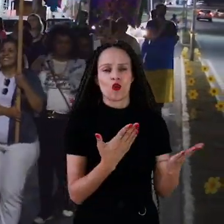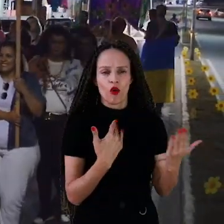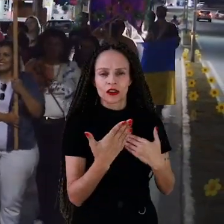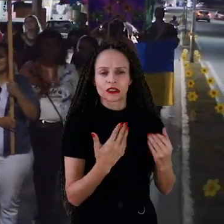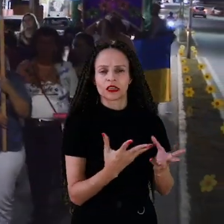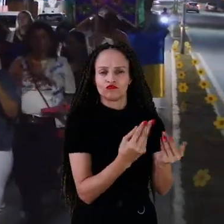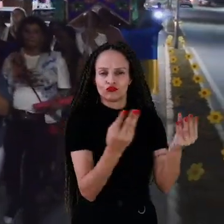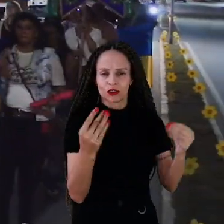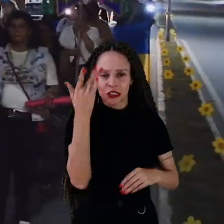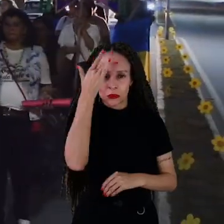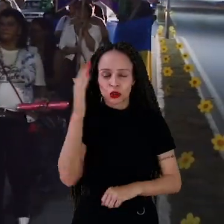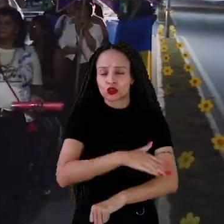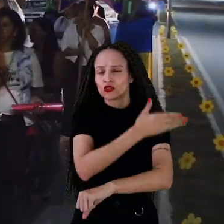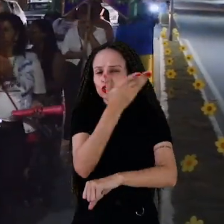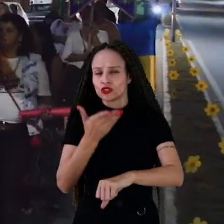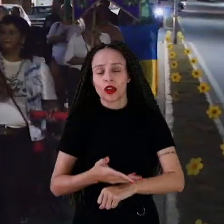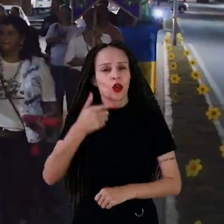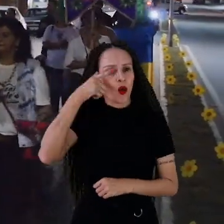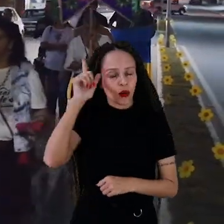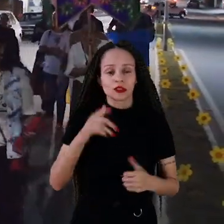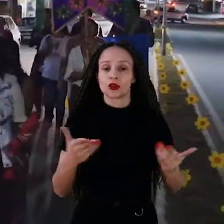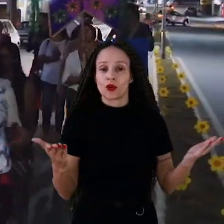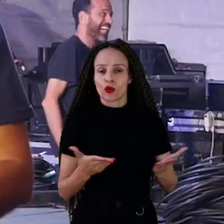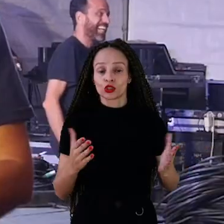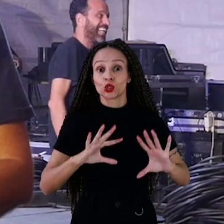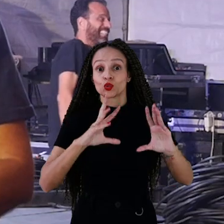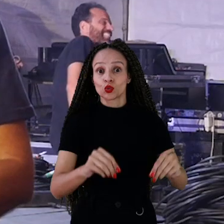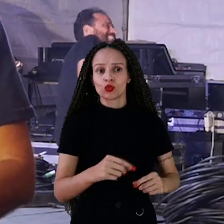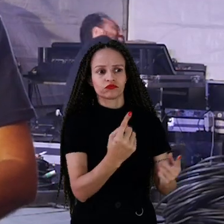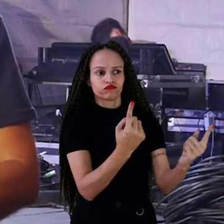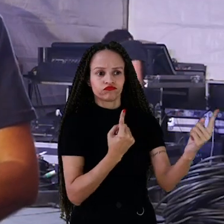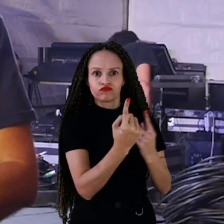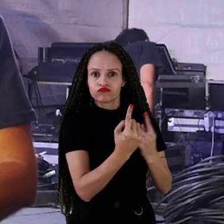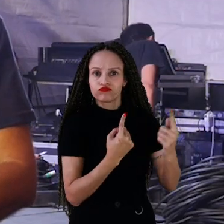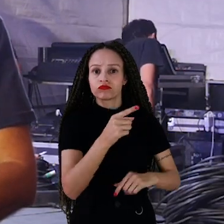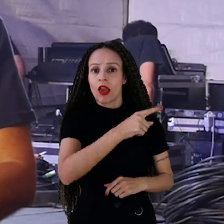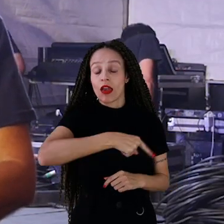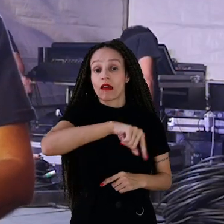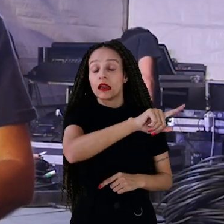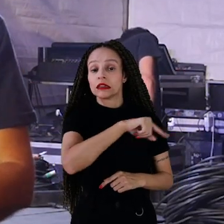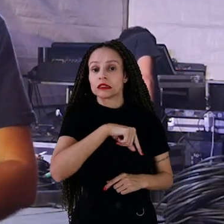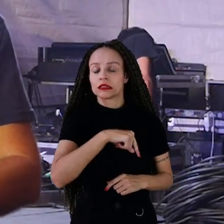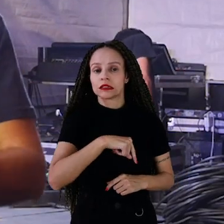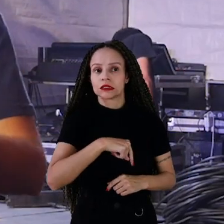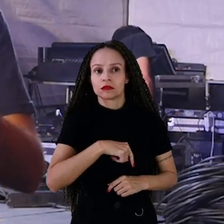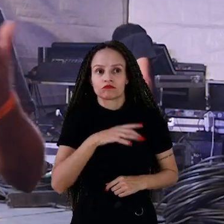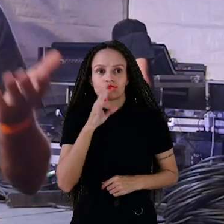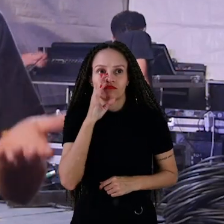Eu conversei com muitas pessoas durante o dia, ontem, hoje, e todo mundo